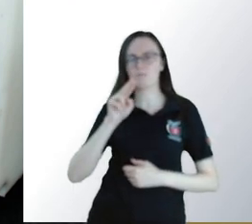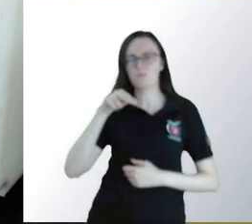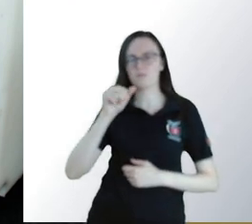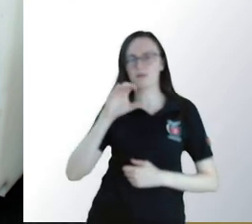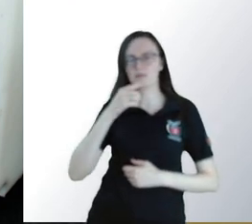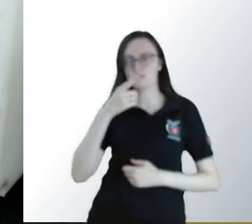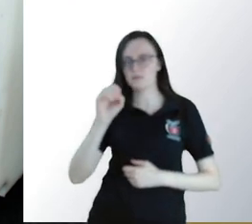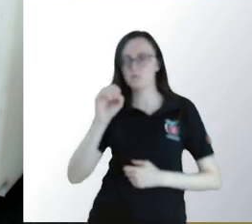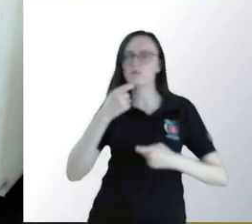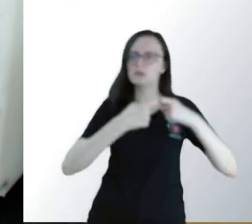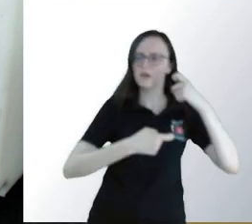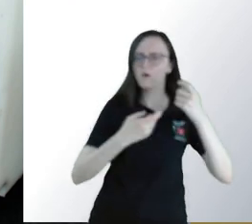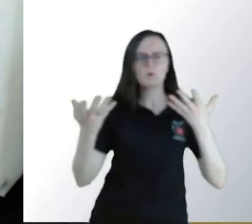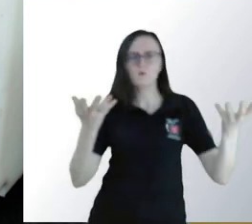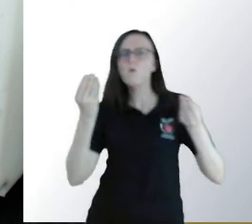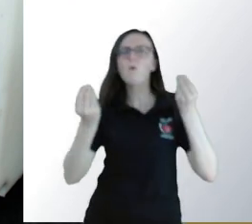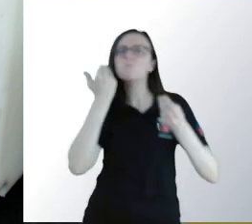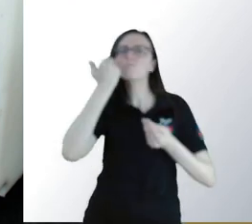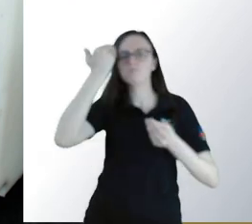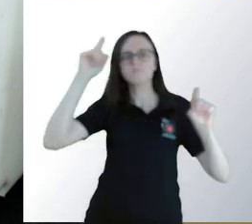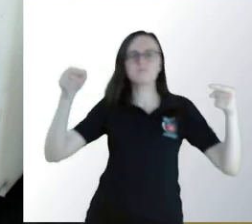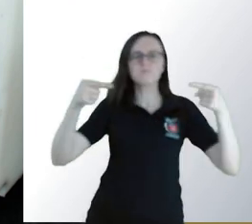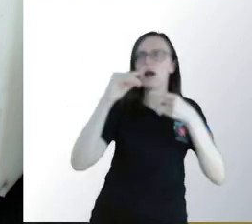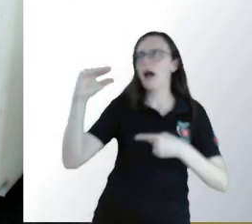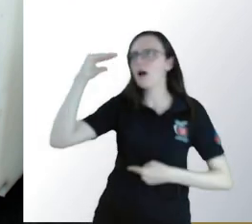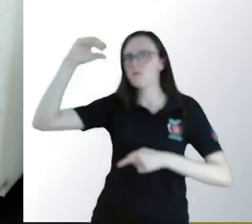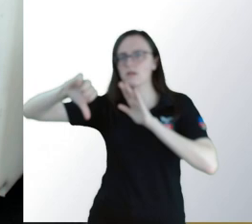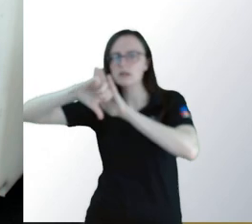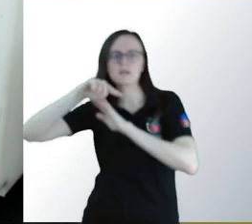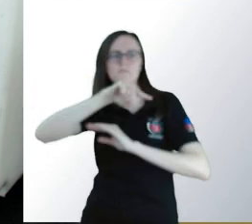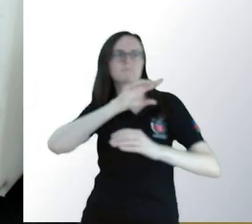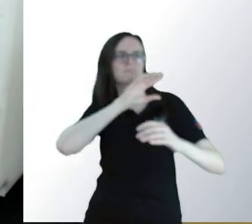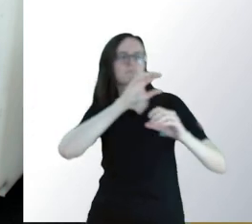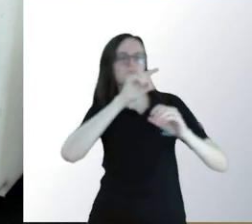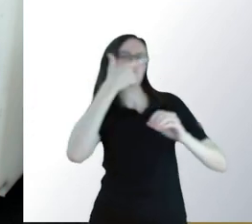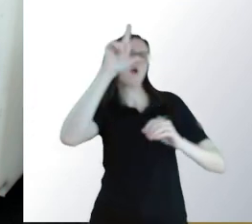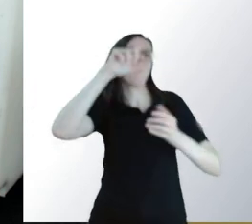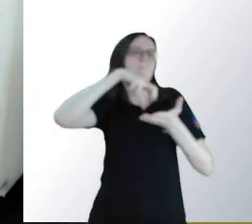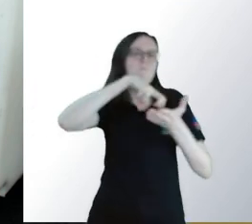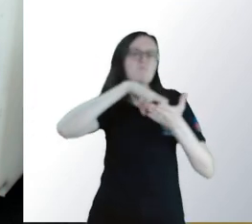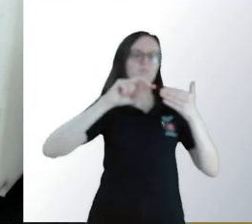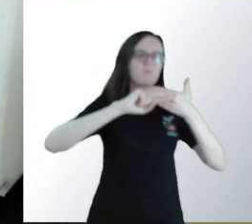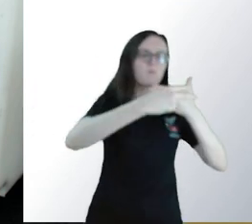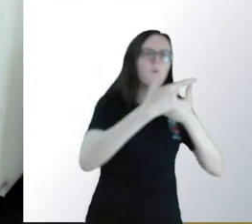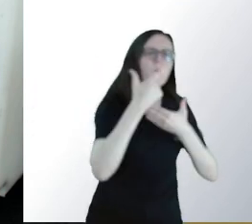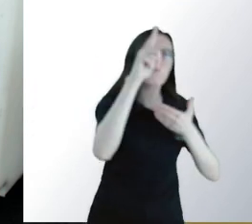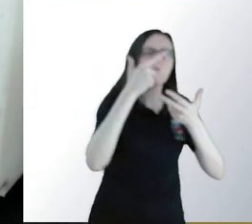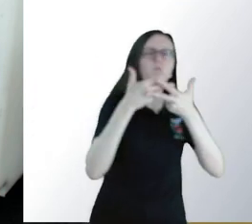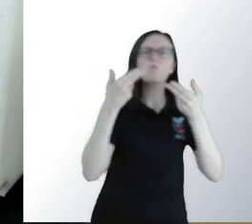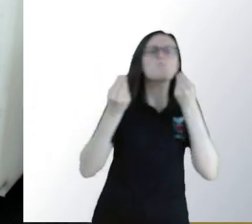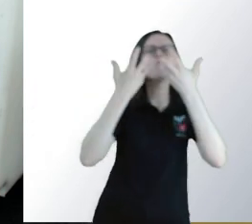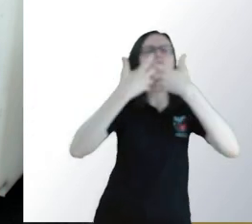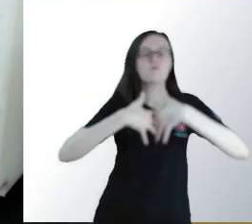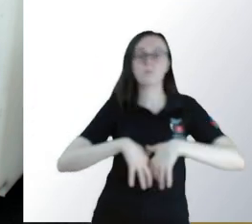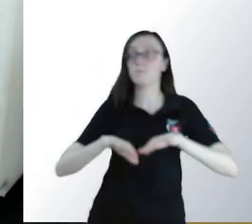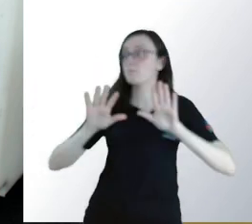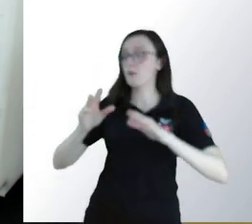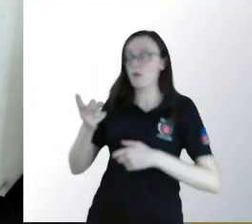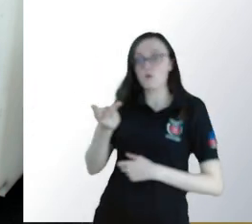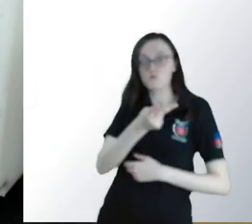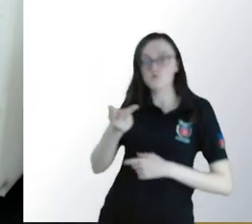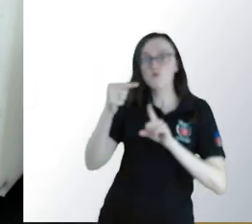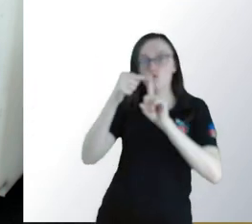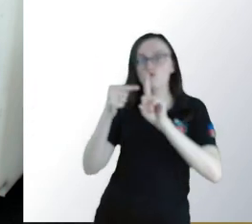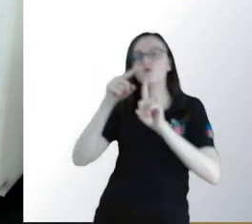tratando de adolescente, ato infracional, em tratando de adulto, é crime, tem diferença? Tem. Embora ambos sejam crimes contra a